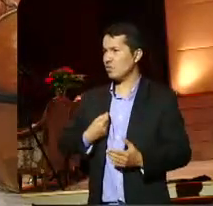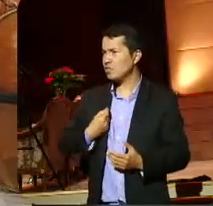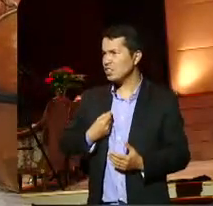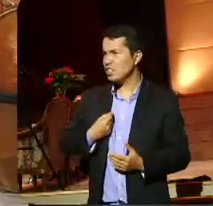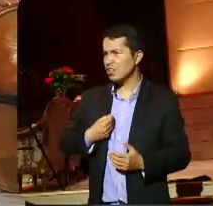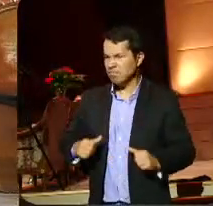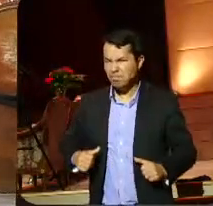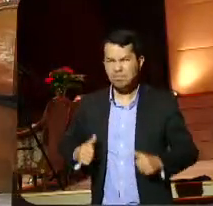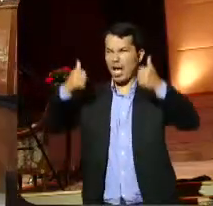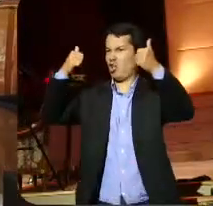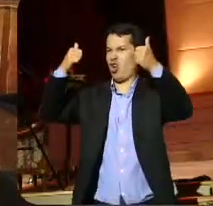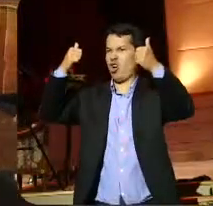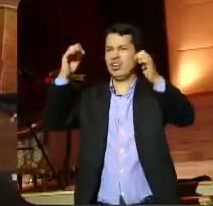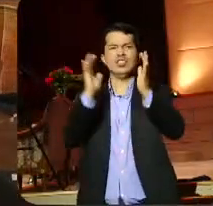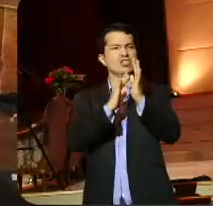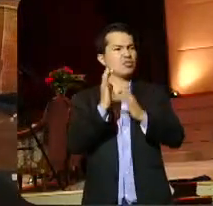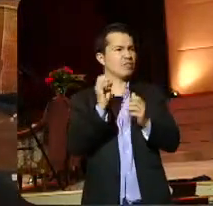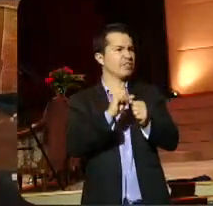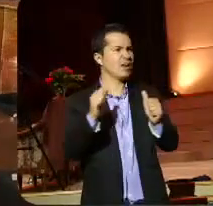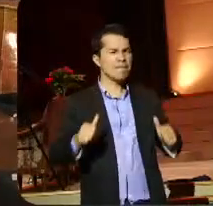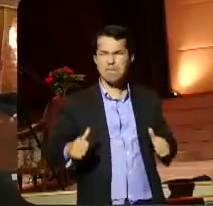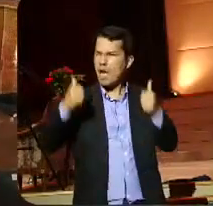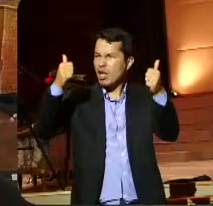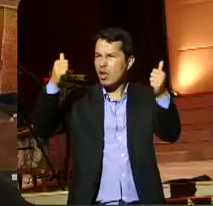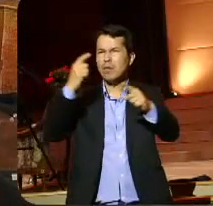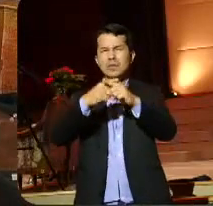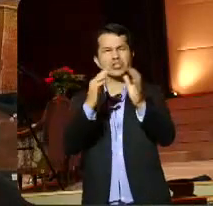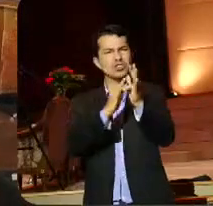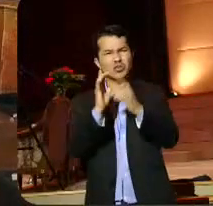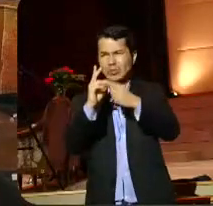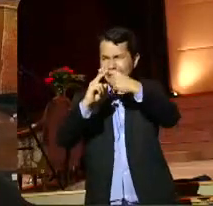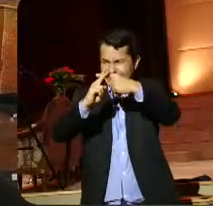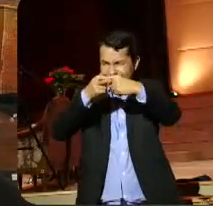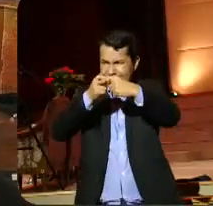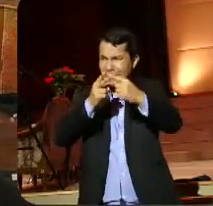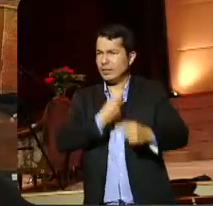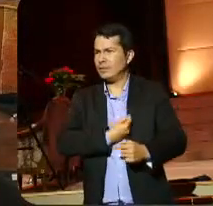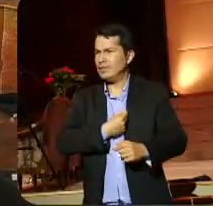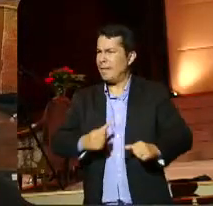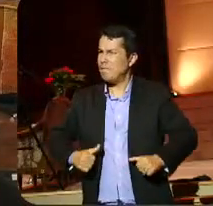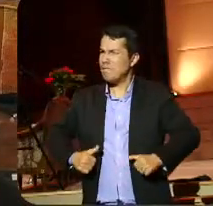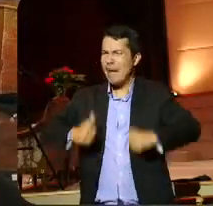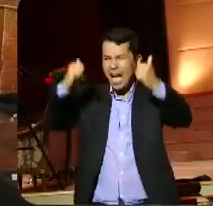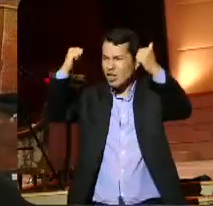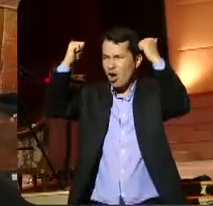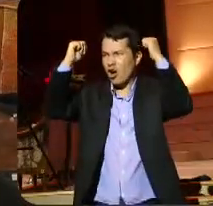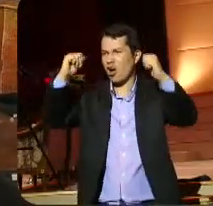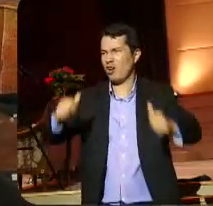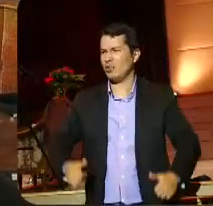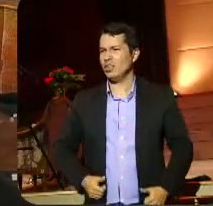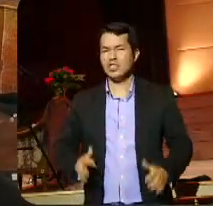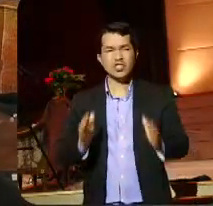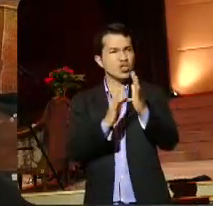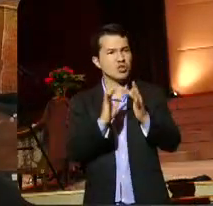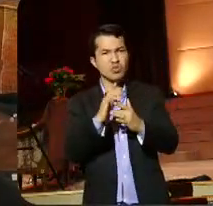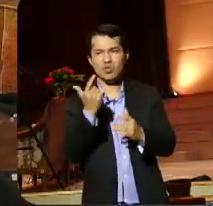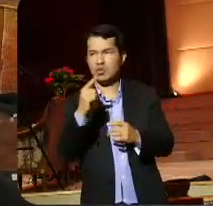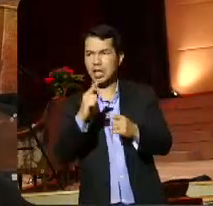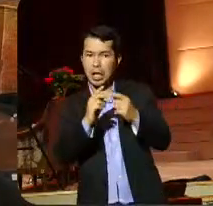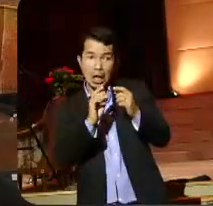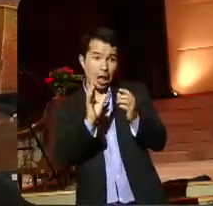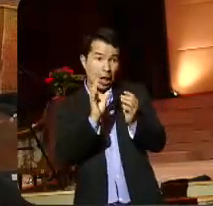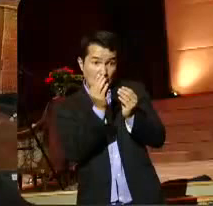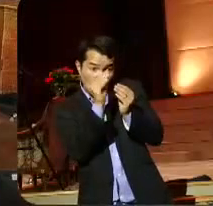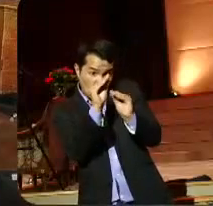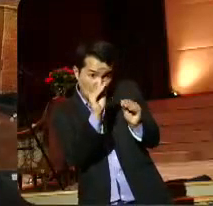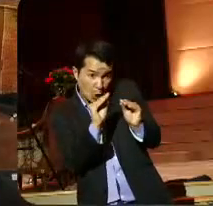menos, ele te fez melhor, porque quando ele restaura, ele faz melhor. Ele não faz remendo, ele